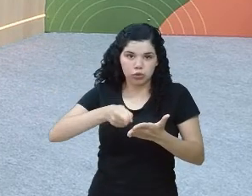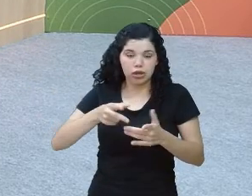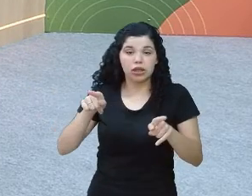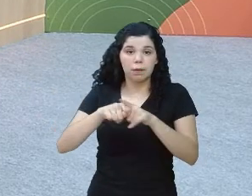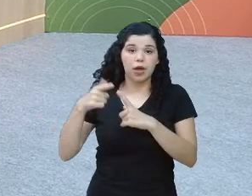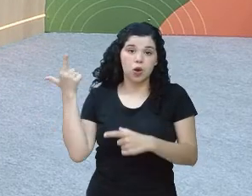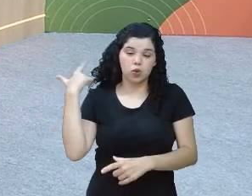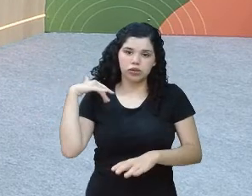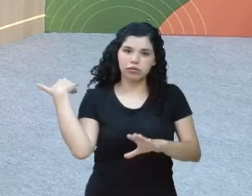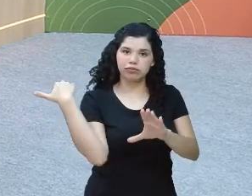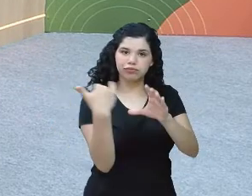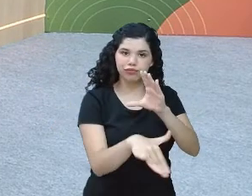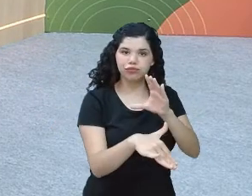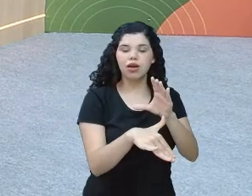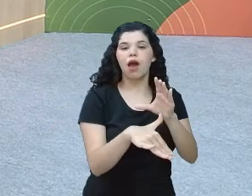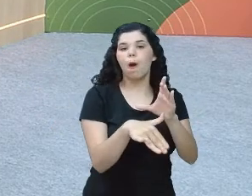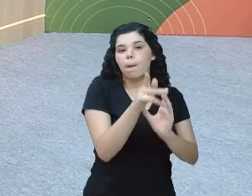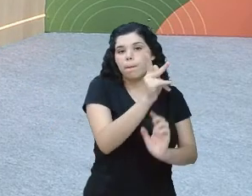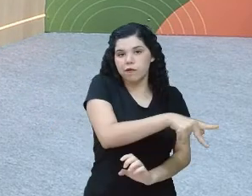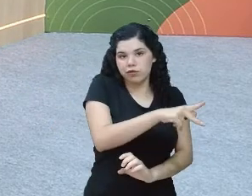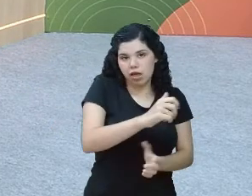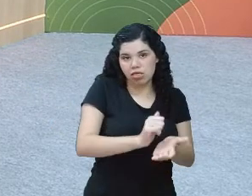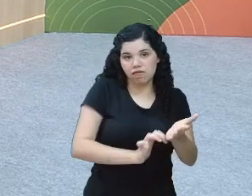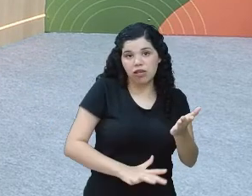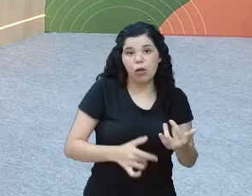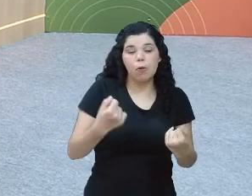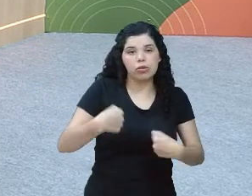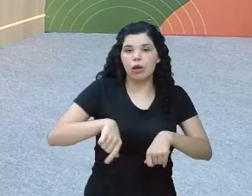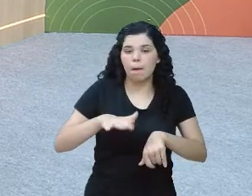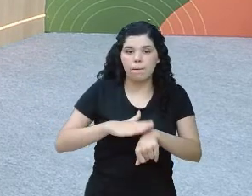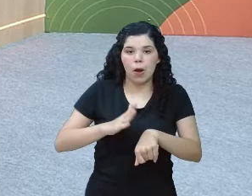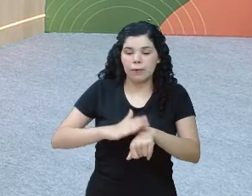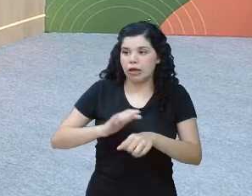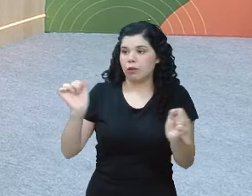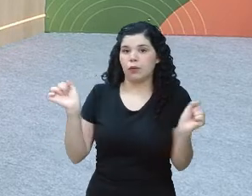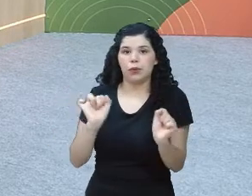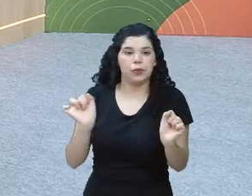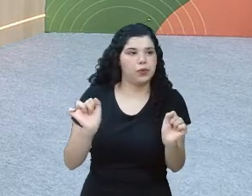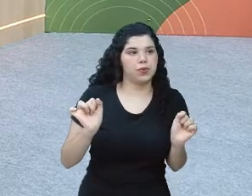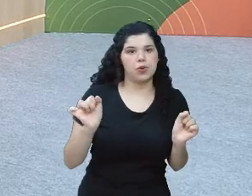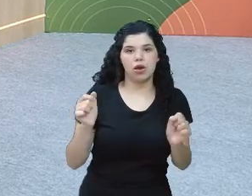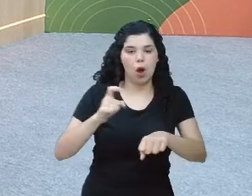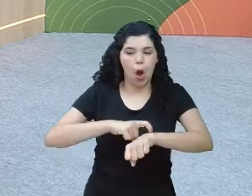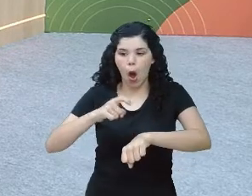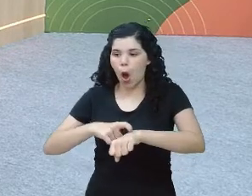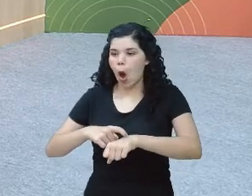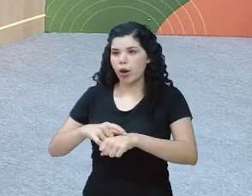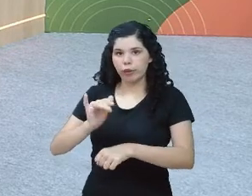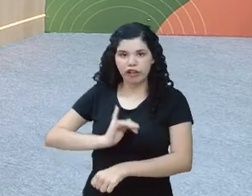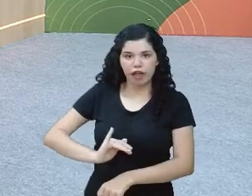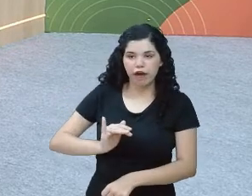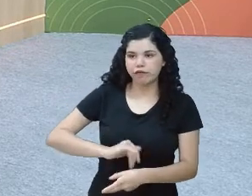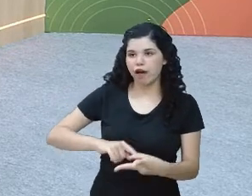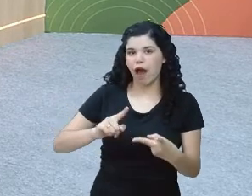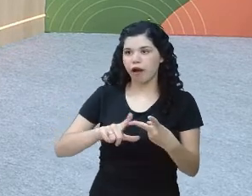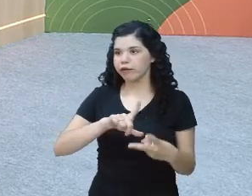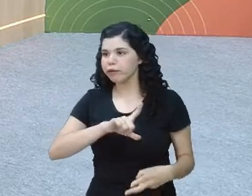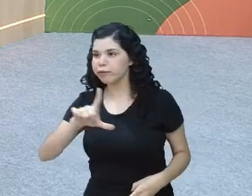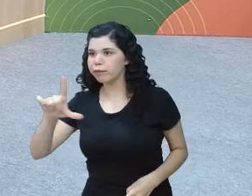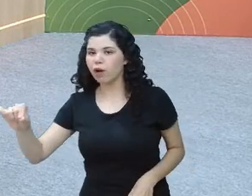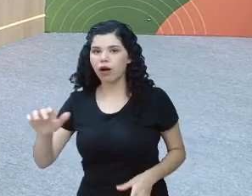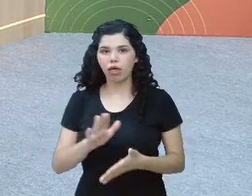ao professor as atividades, sem estar naquele momento agitado de escola, de hora do recreio, de hora de